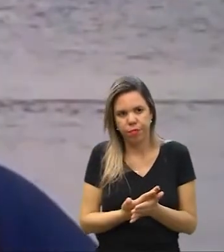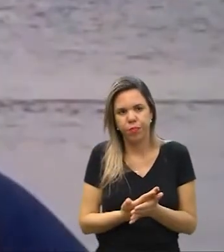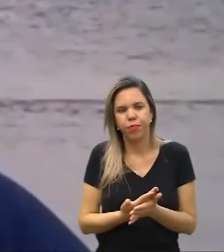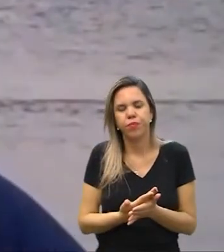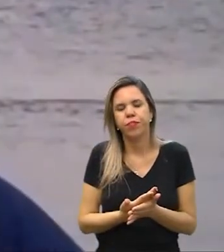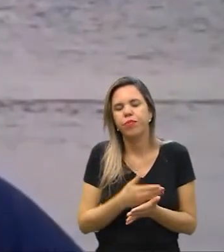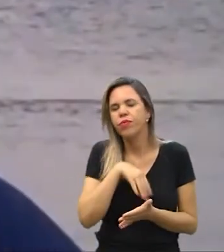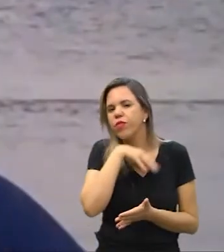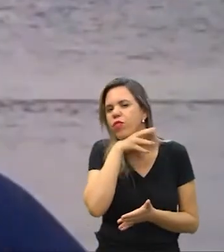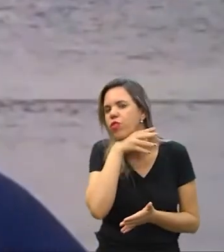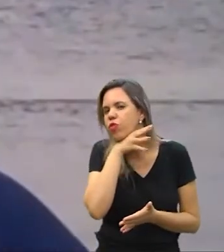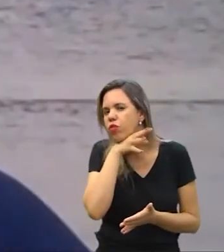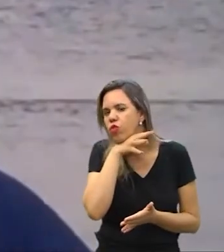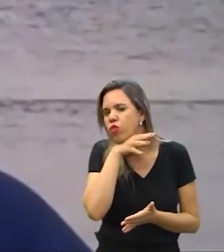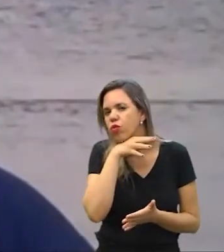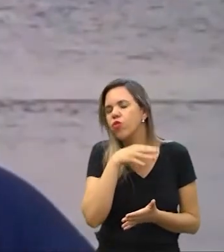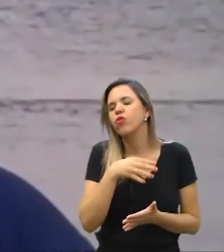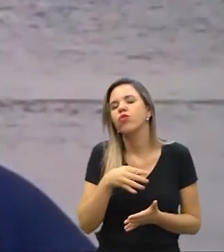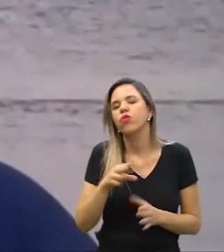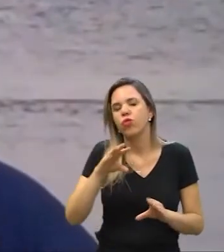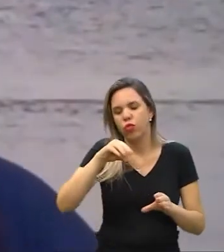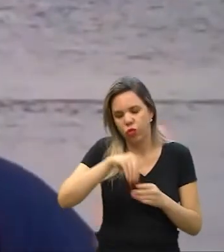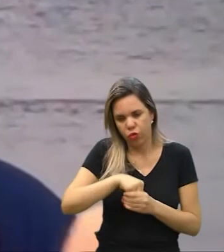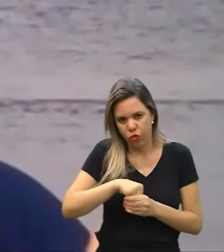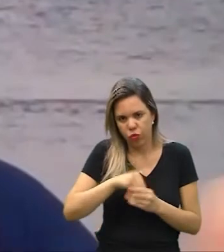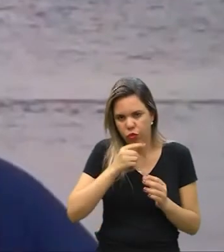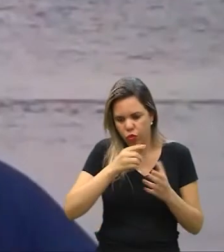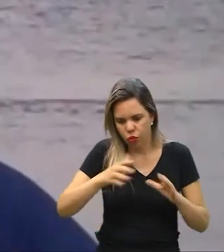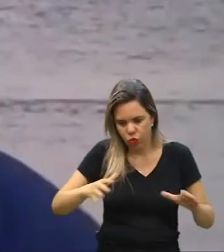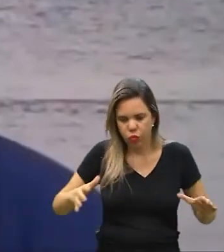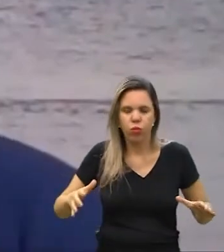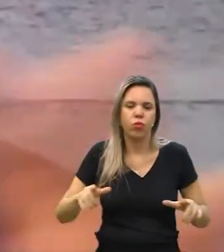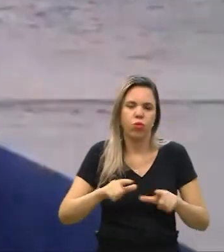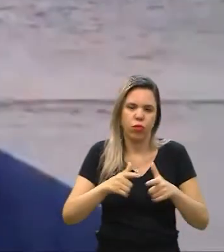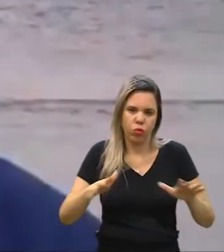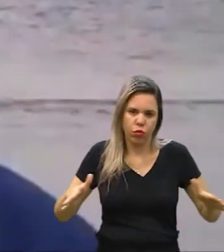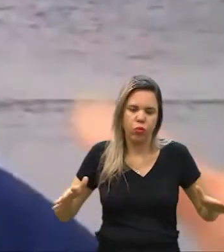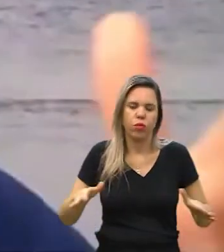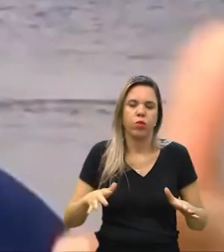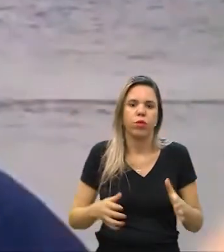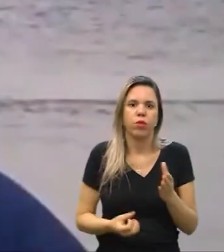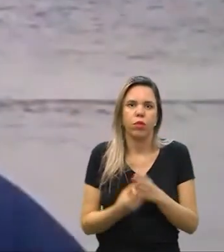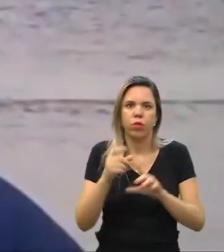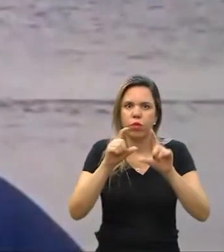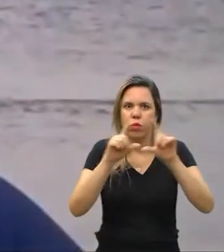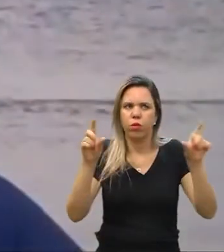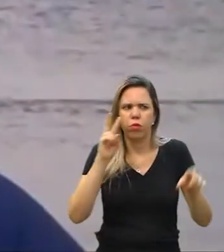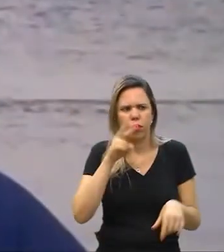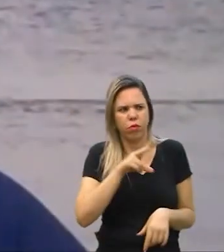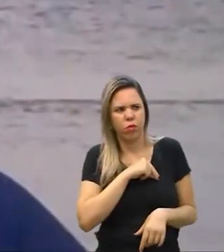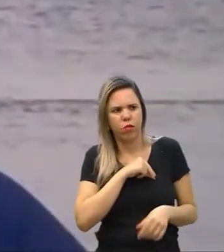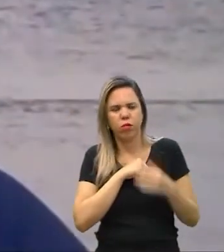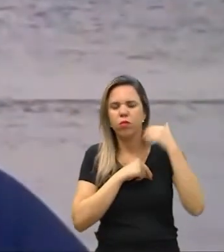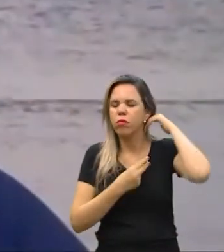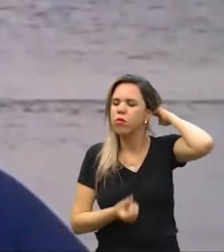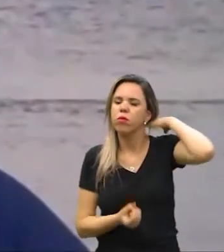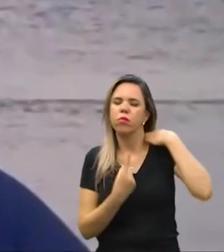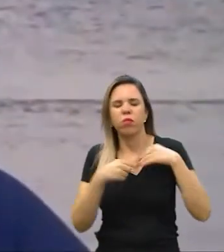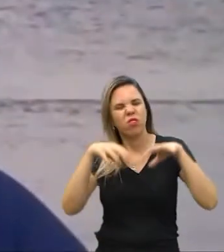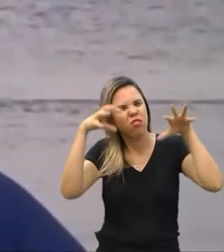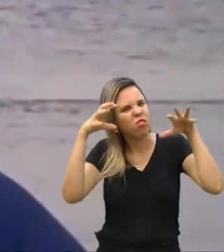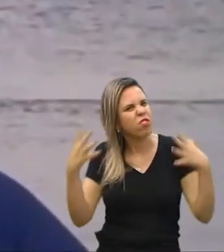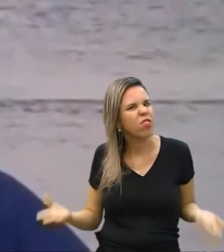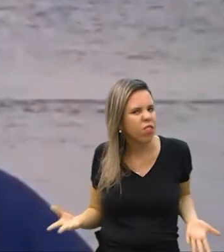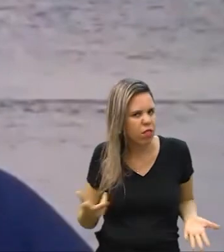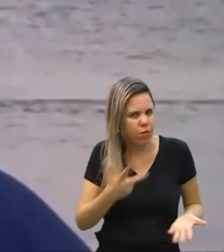organismos que vivem no fundo do oceano. Então, tem muitos que eu vejo, criatura, eu olho assim, eu falo, nossa, é um